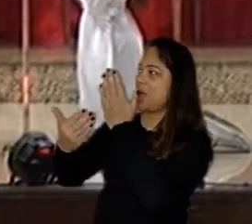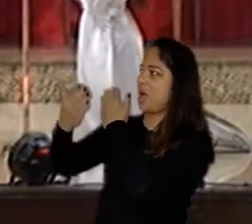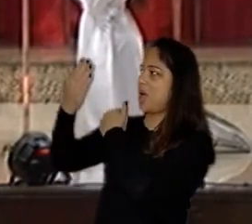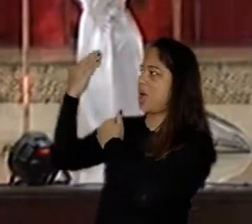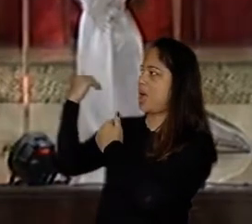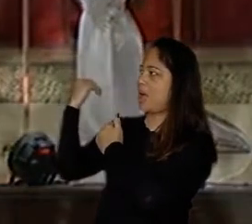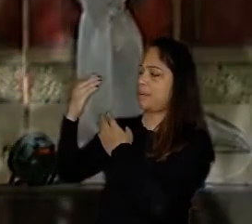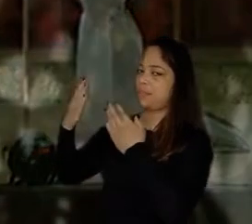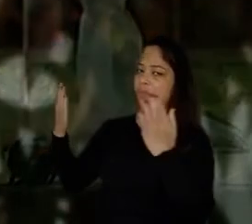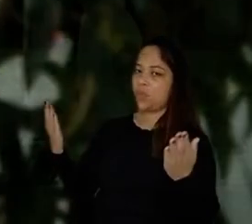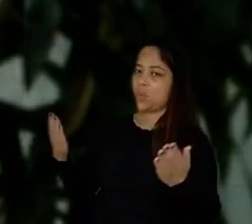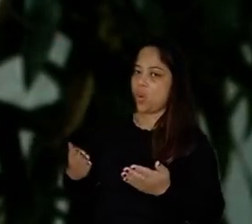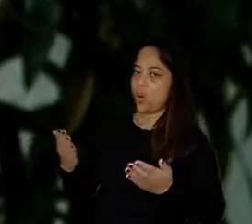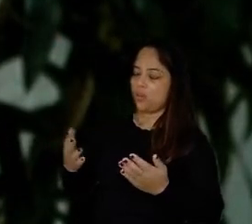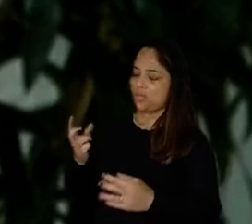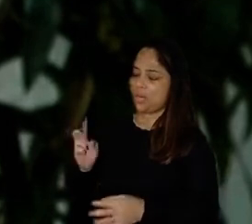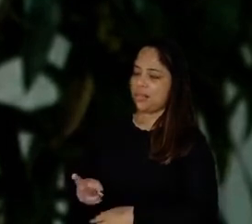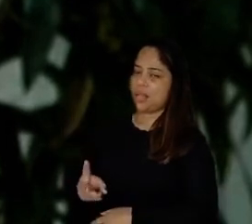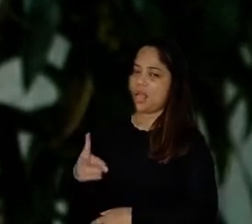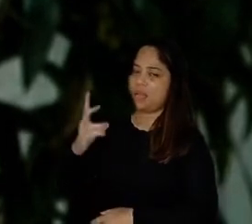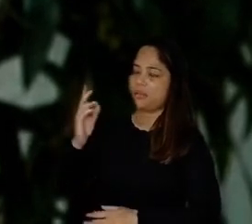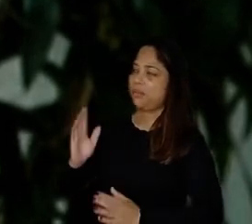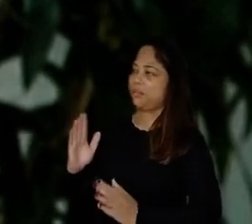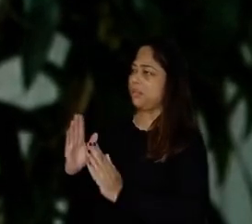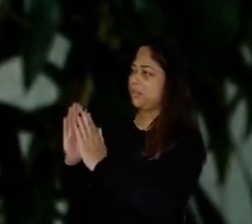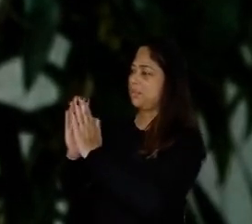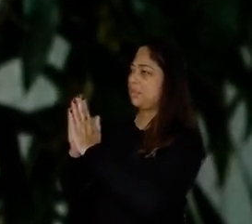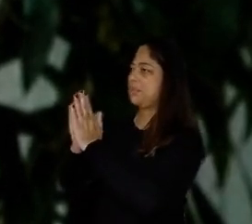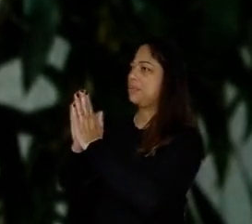como era no princípio, agora e